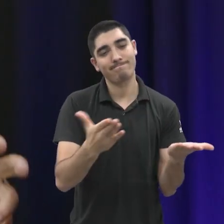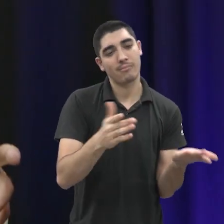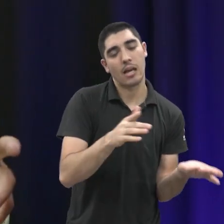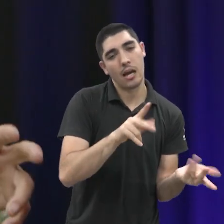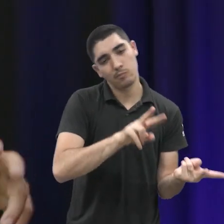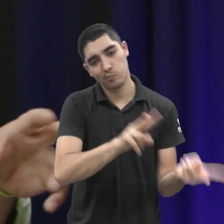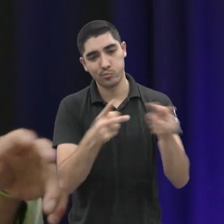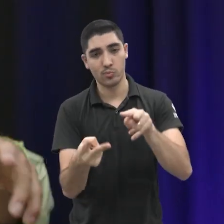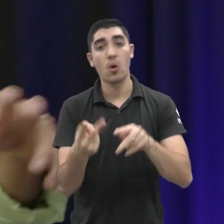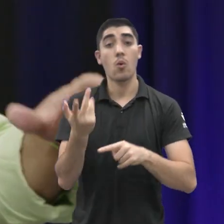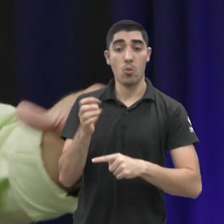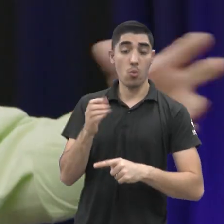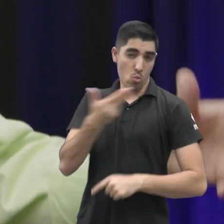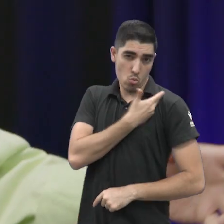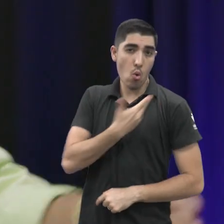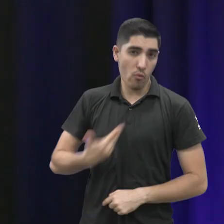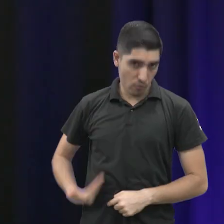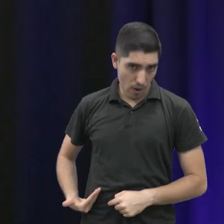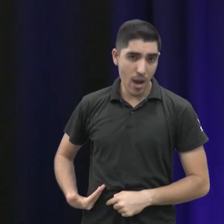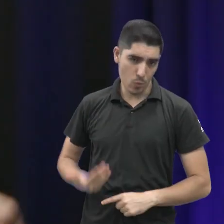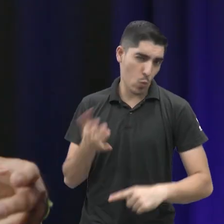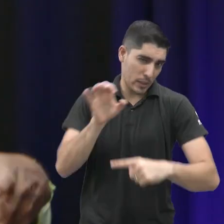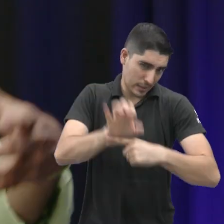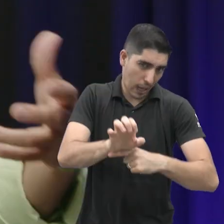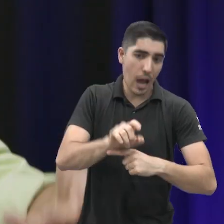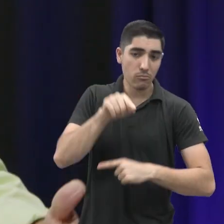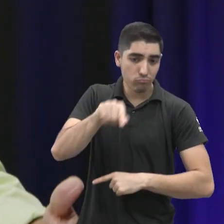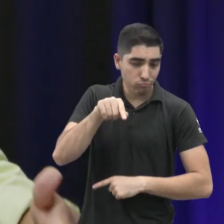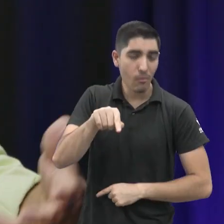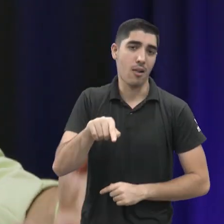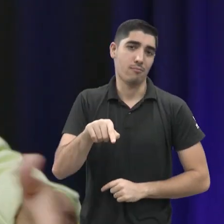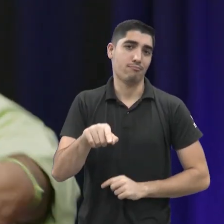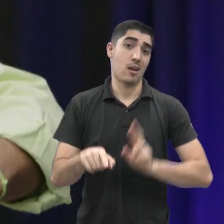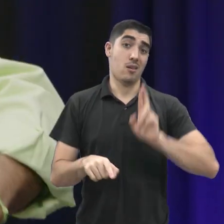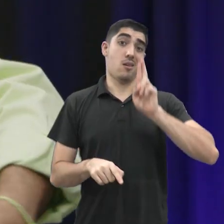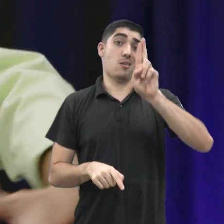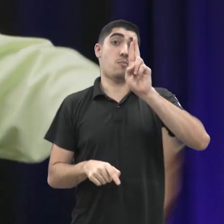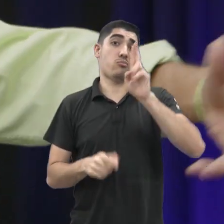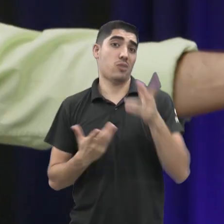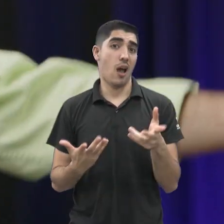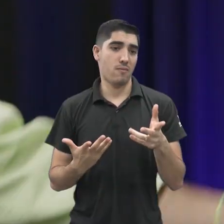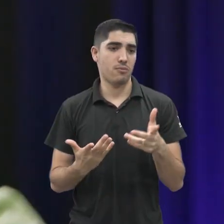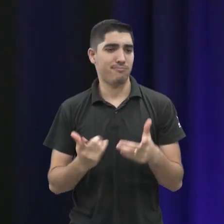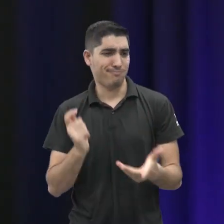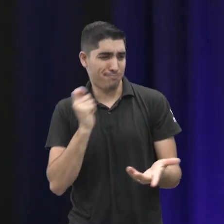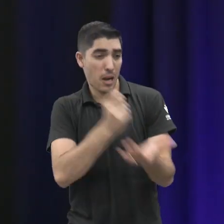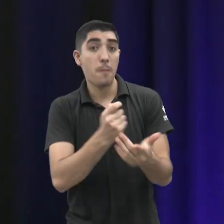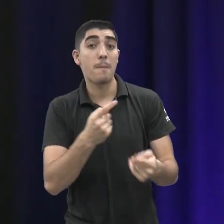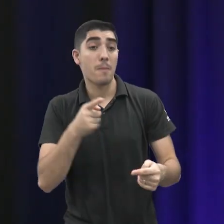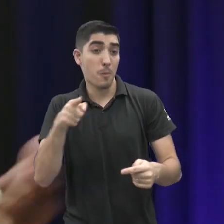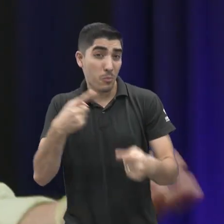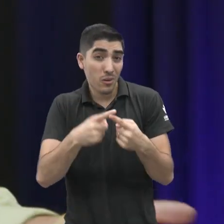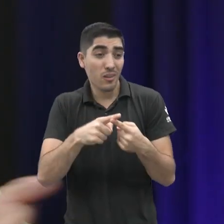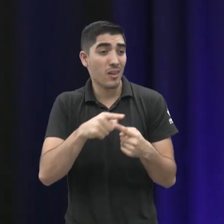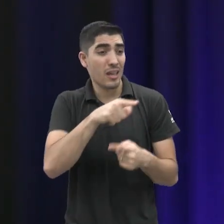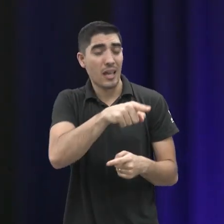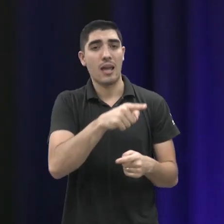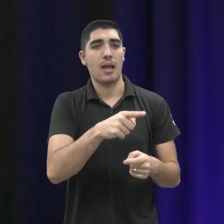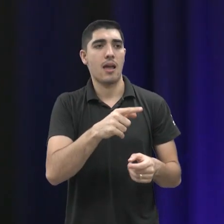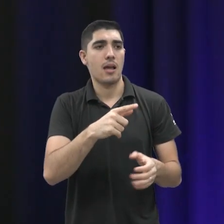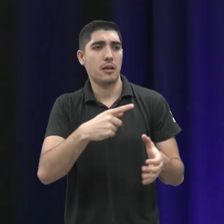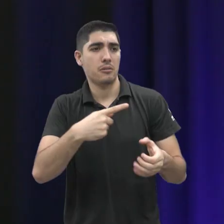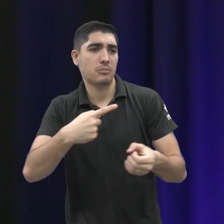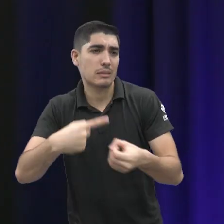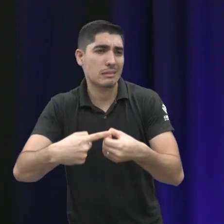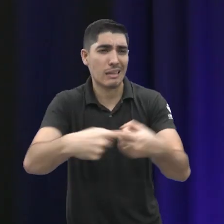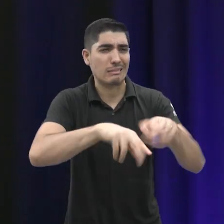digo, os estados, né? Então criaram companhias estaduais que atendiam vários municípios. A Sabesp é um dos